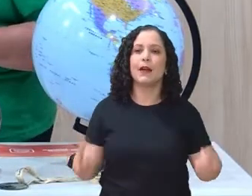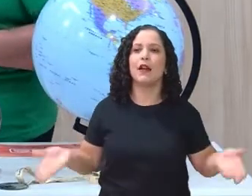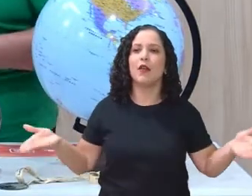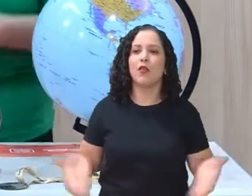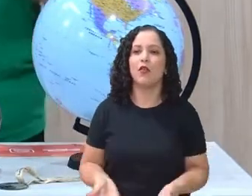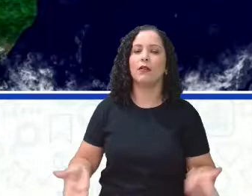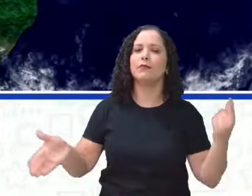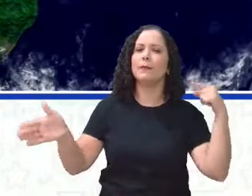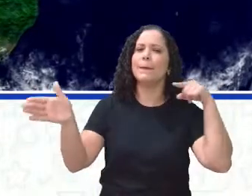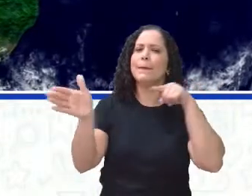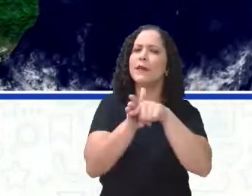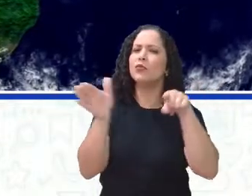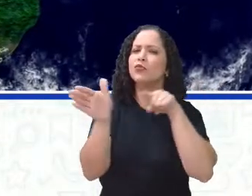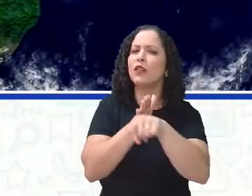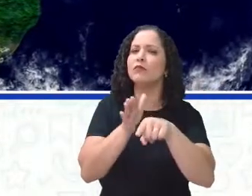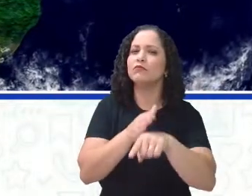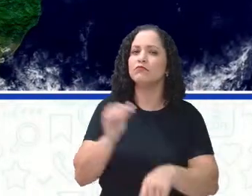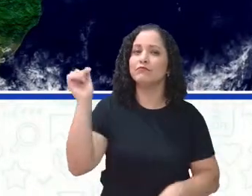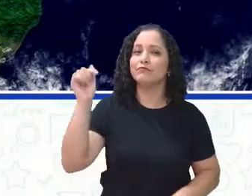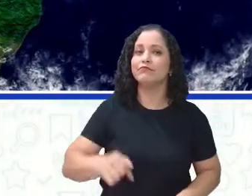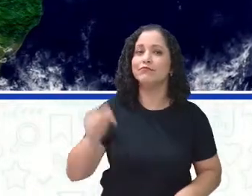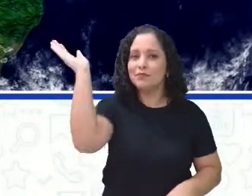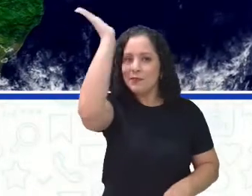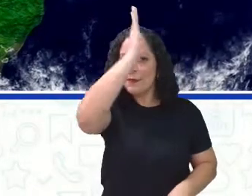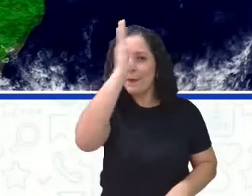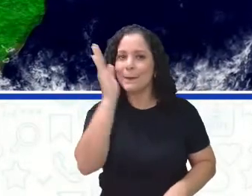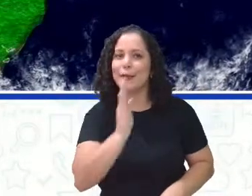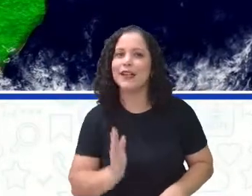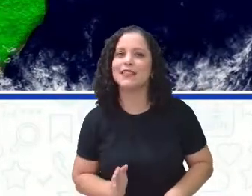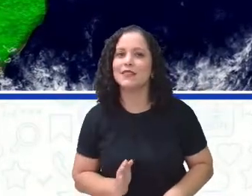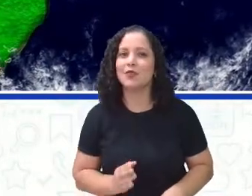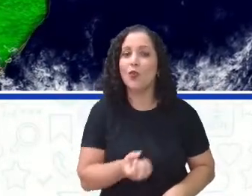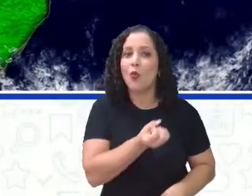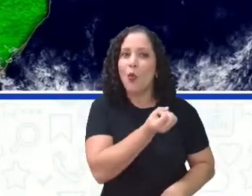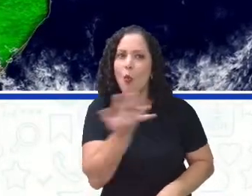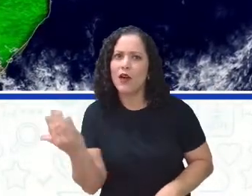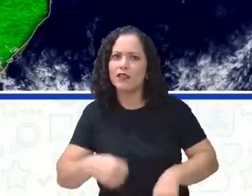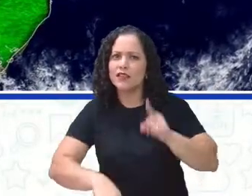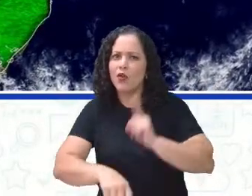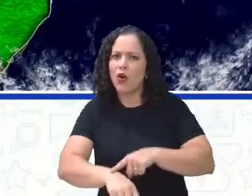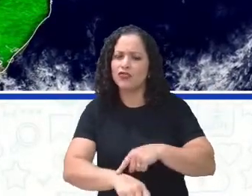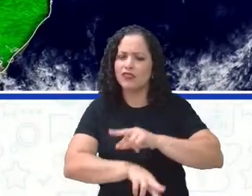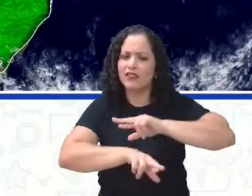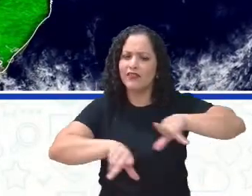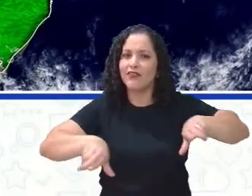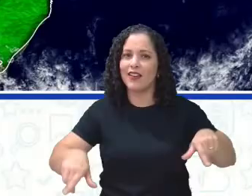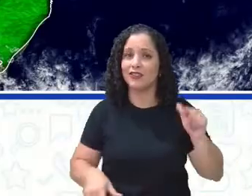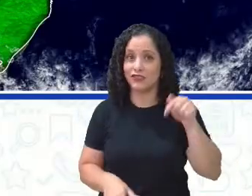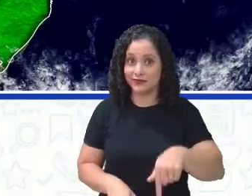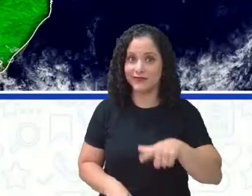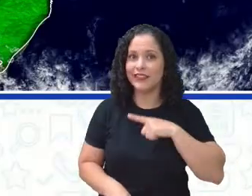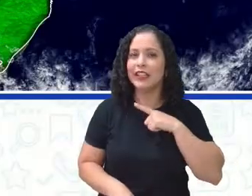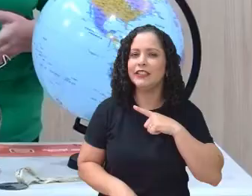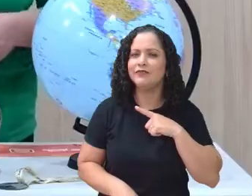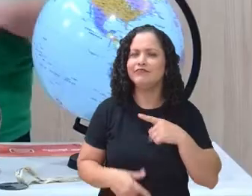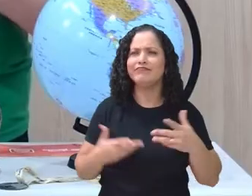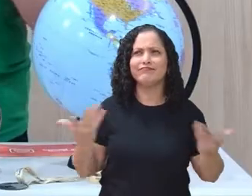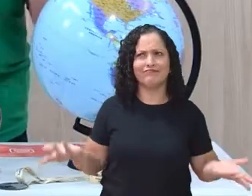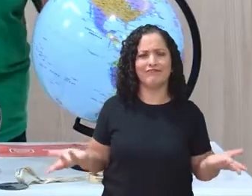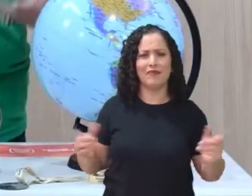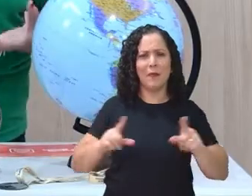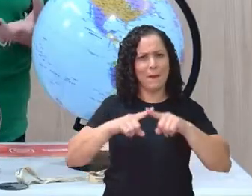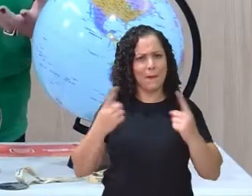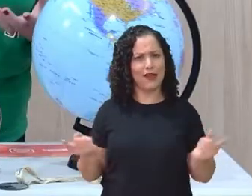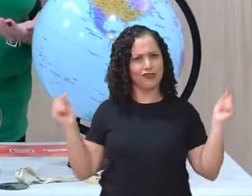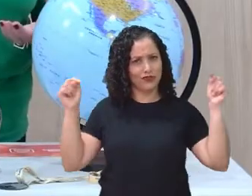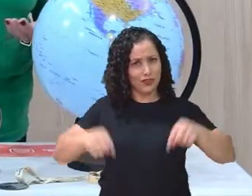gente. E no Brasil? Quantos fusos horários tem o Brasil? Aí alguém pode dizer, como assim, professora? Todo mundo aqui